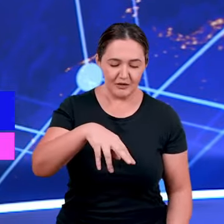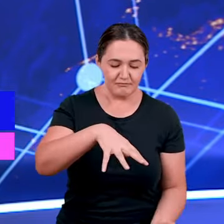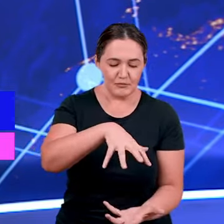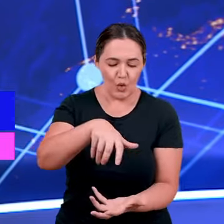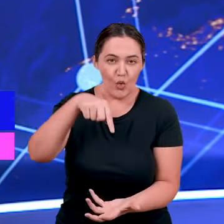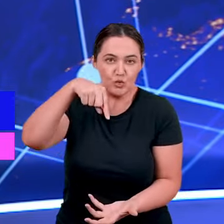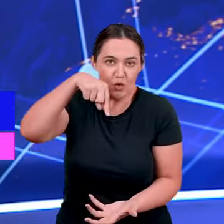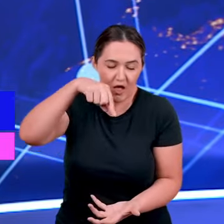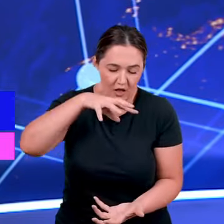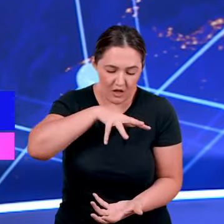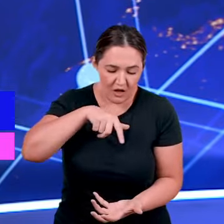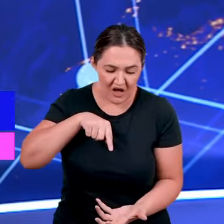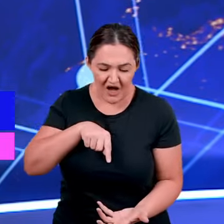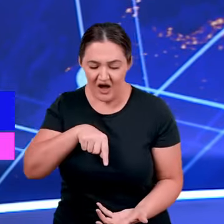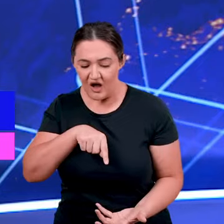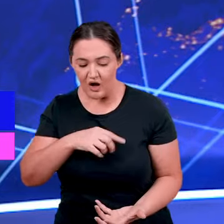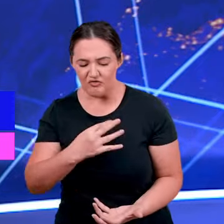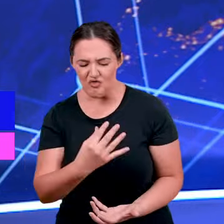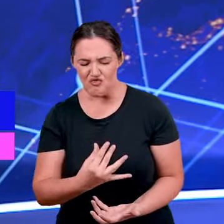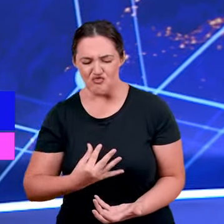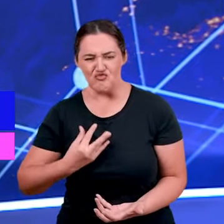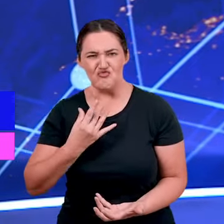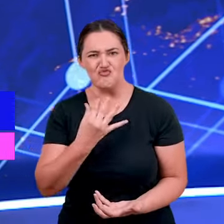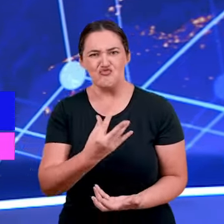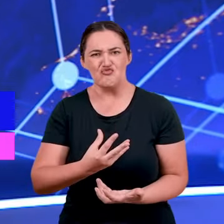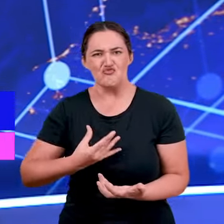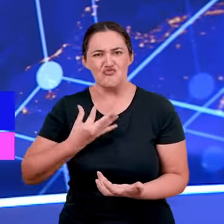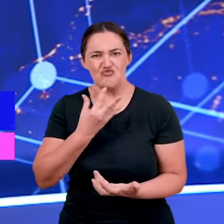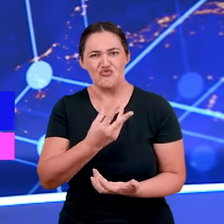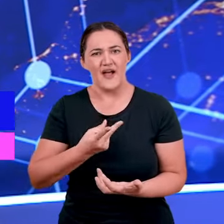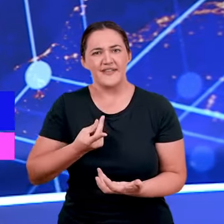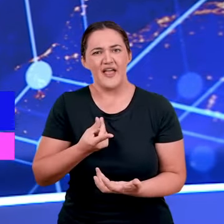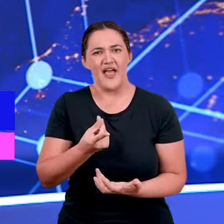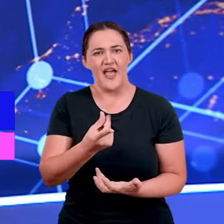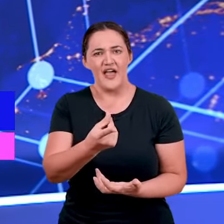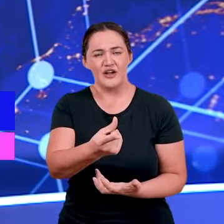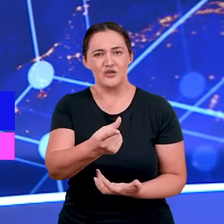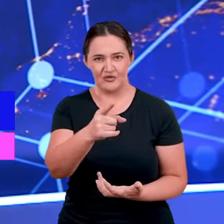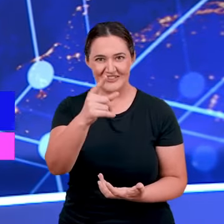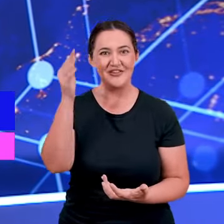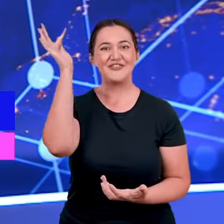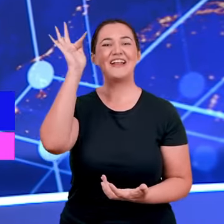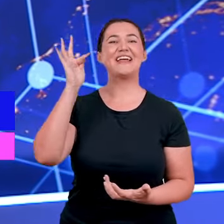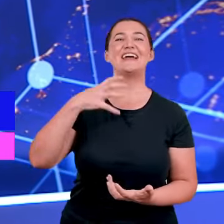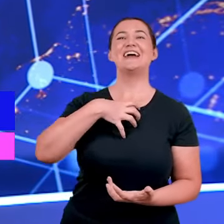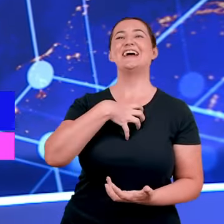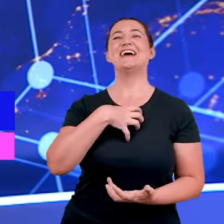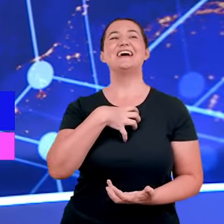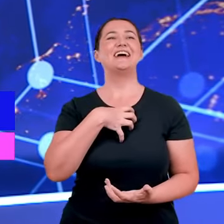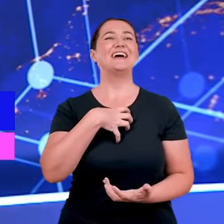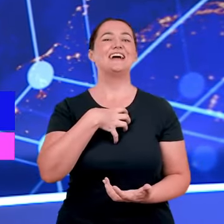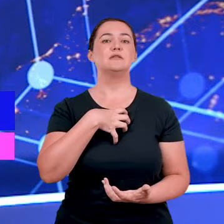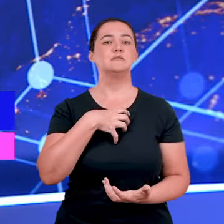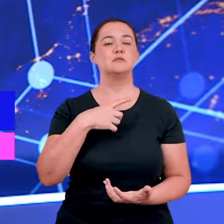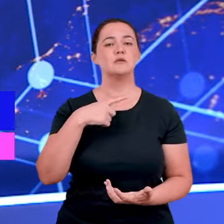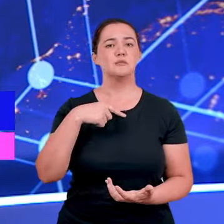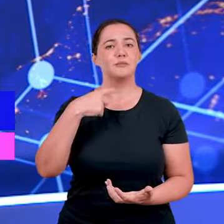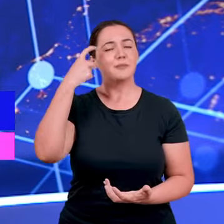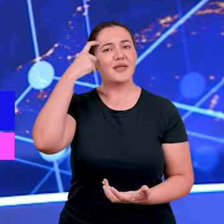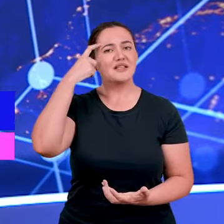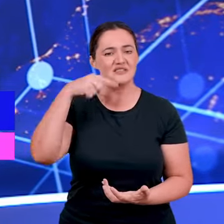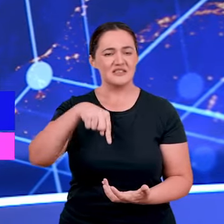sofrendo eternamente? Um inferno que nunca termina. Pessoas que ficam pegando fogo